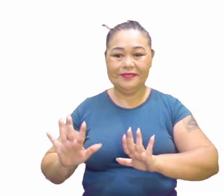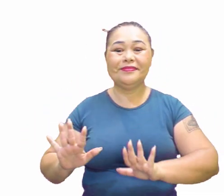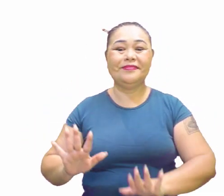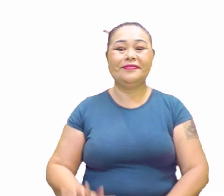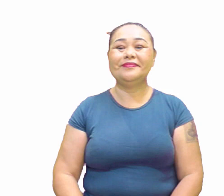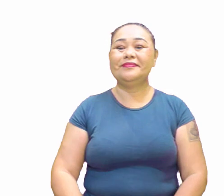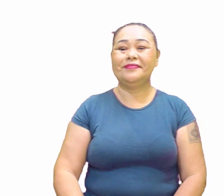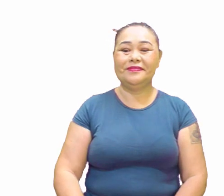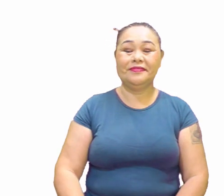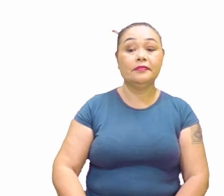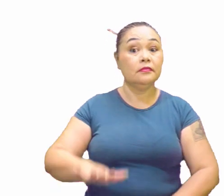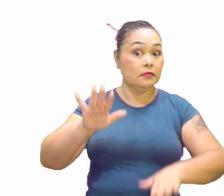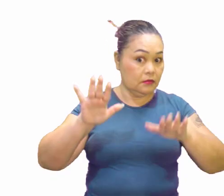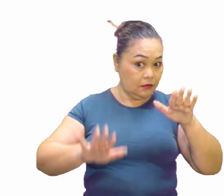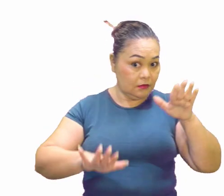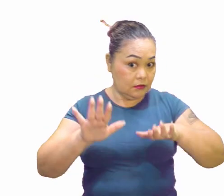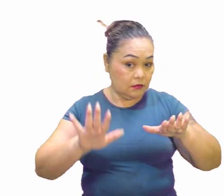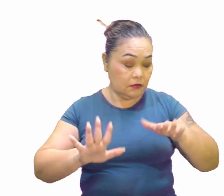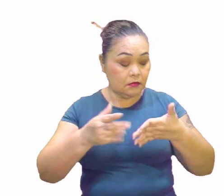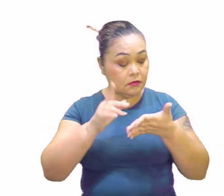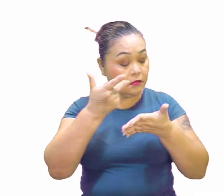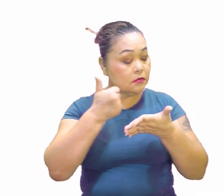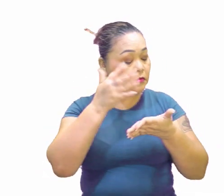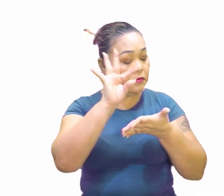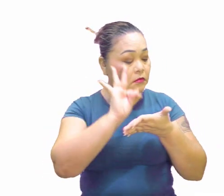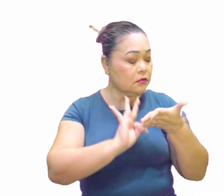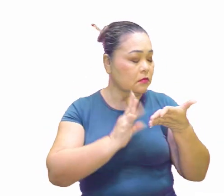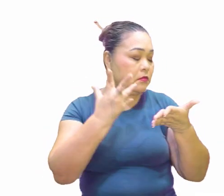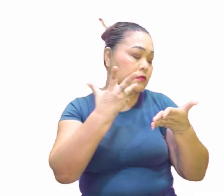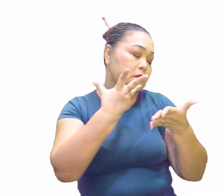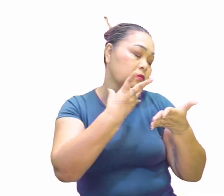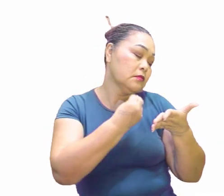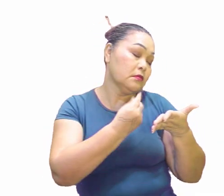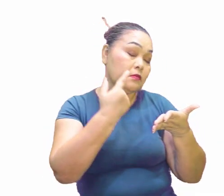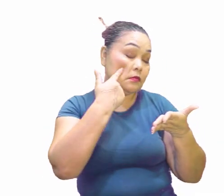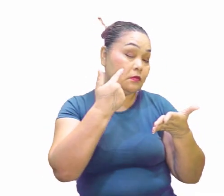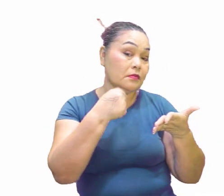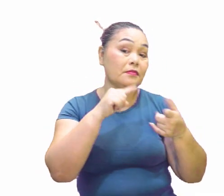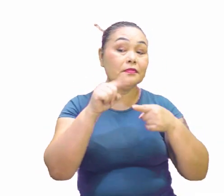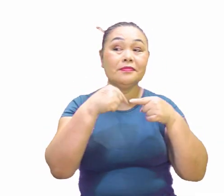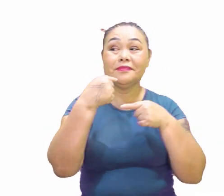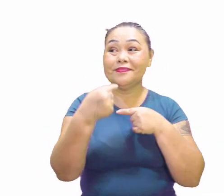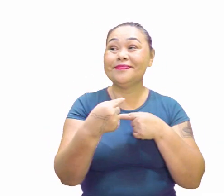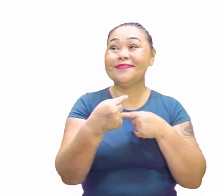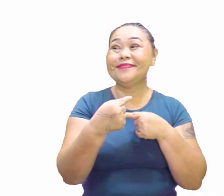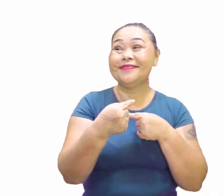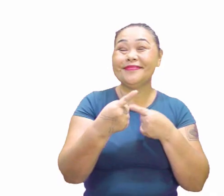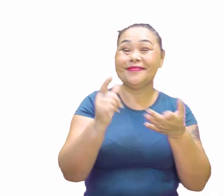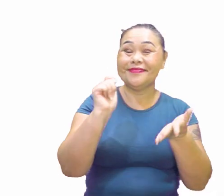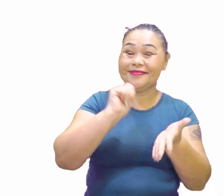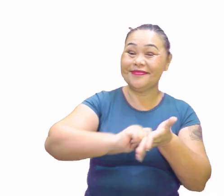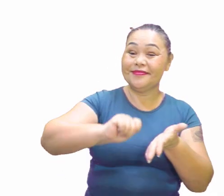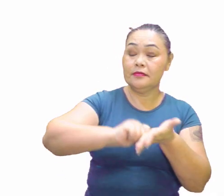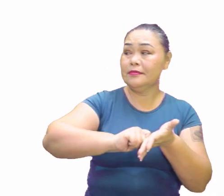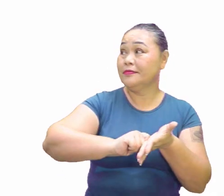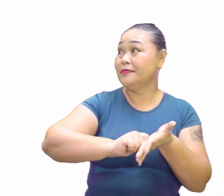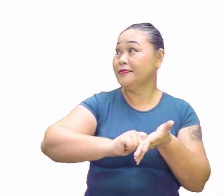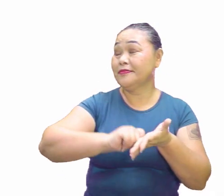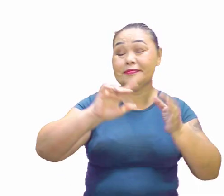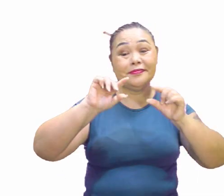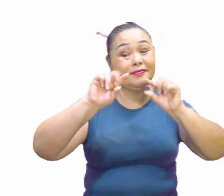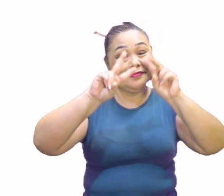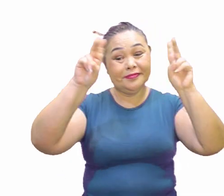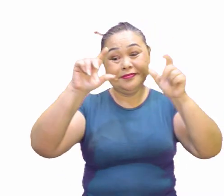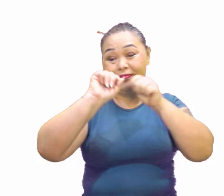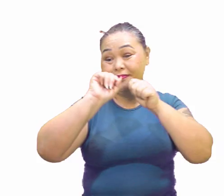acontecer, né? Às vezes eu quero deixar o meu texto tão bonito, vou mostrar aqui para o professor que eu sei. E aí eu coloco um tema